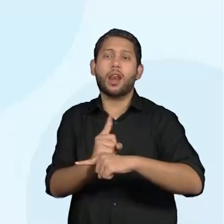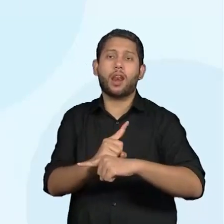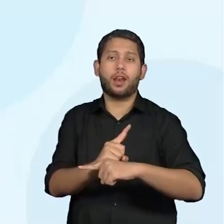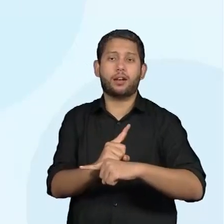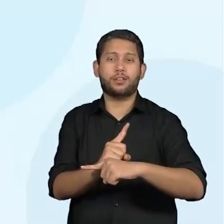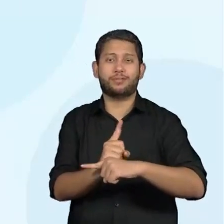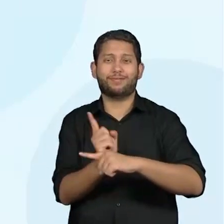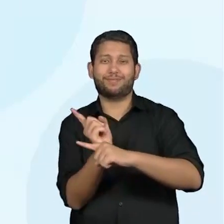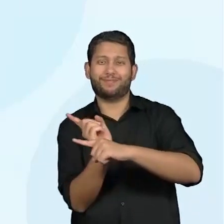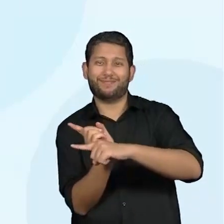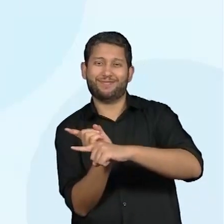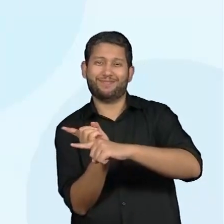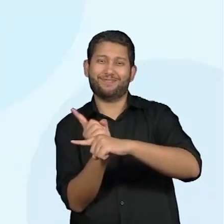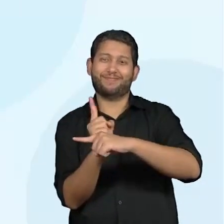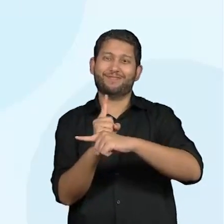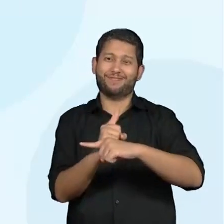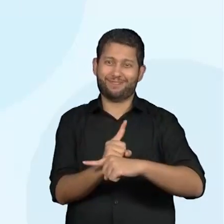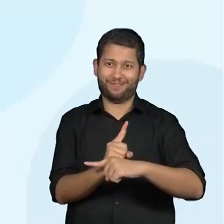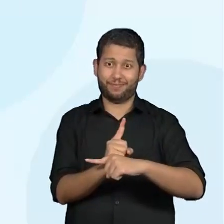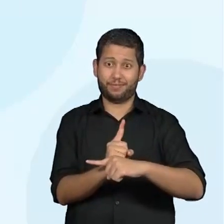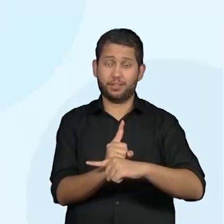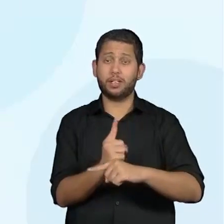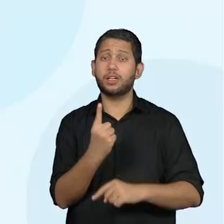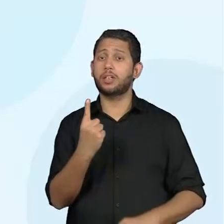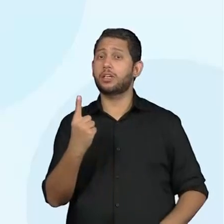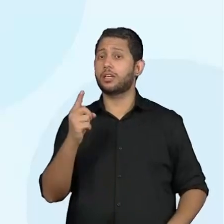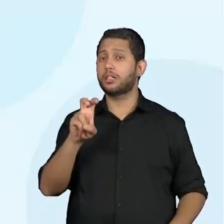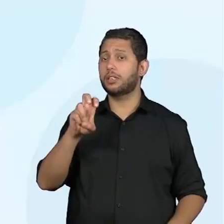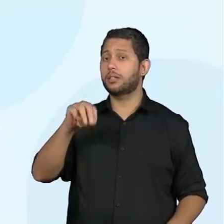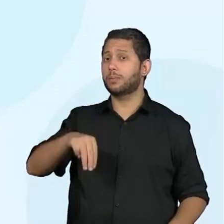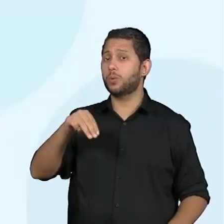aqui 15 minutos.